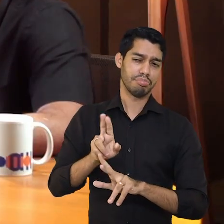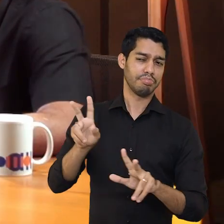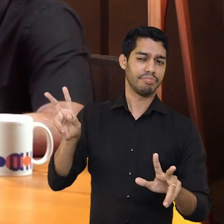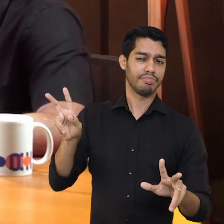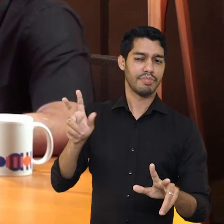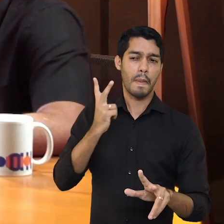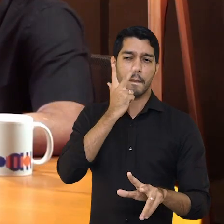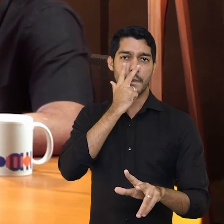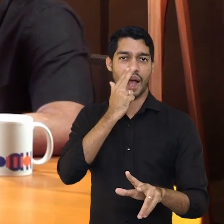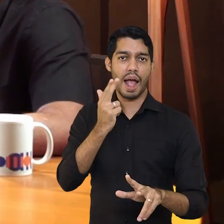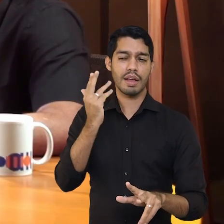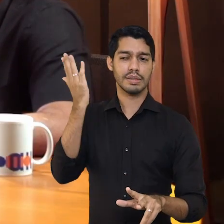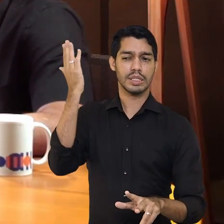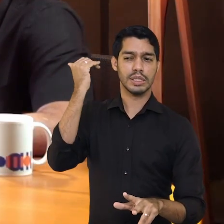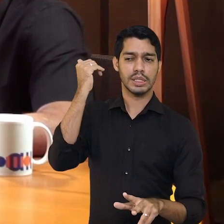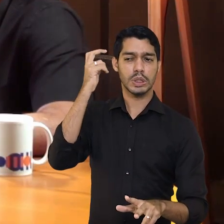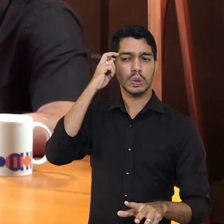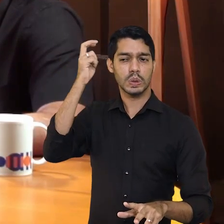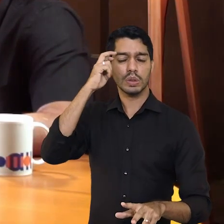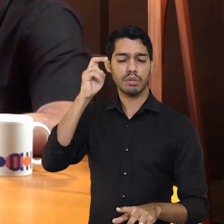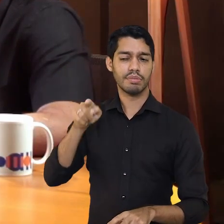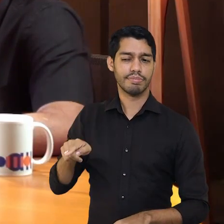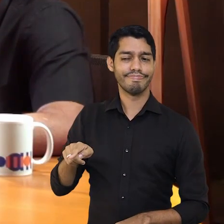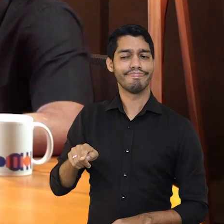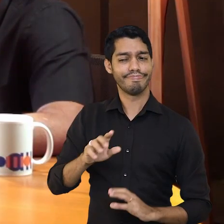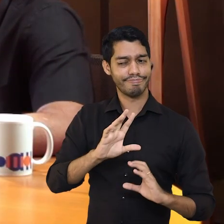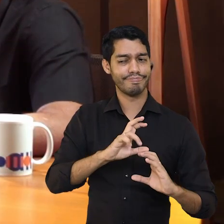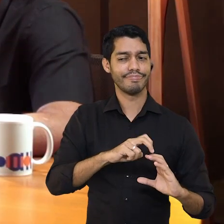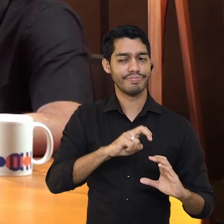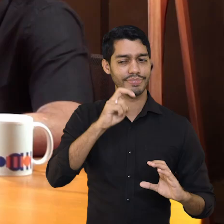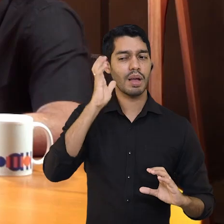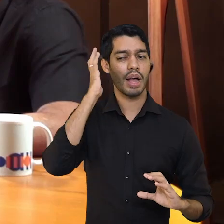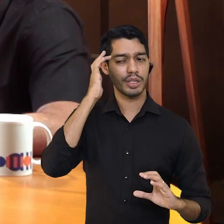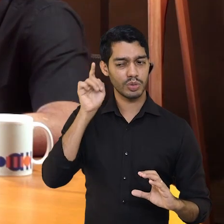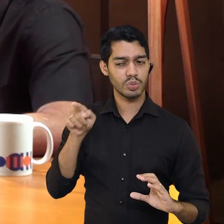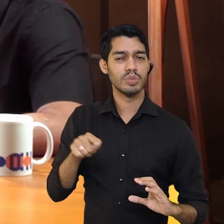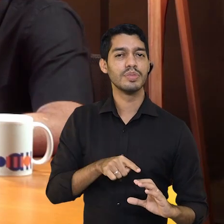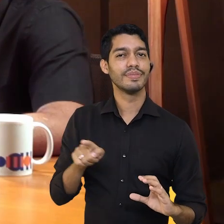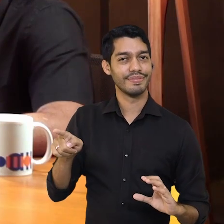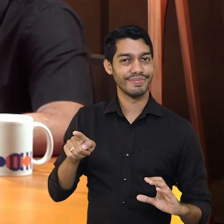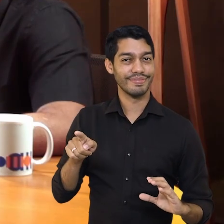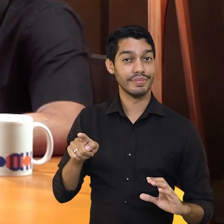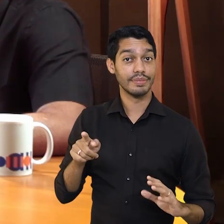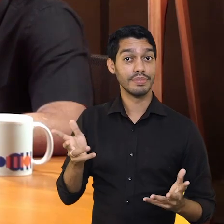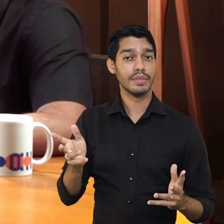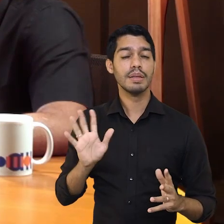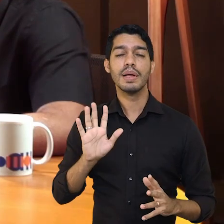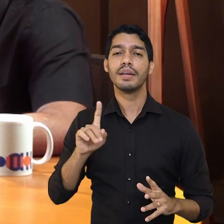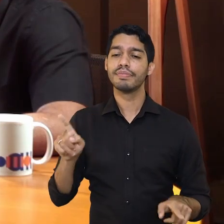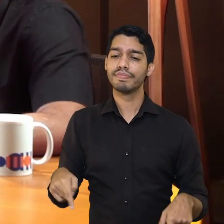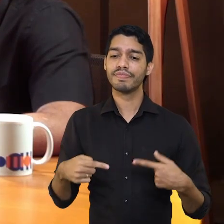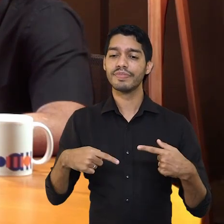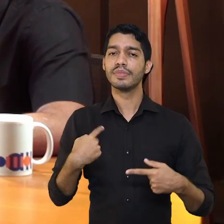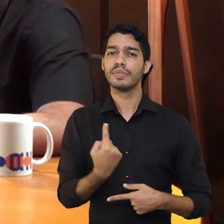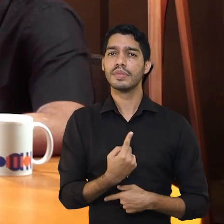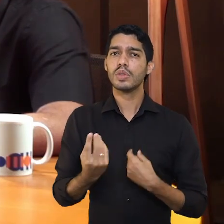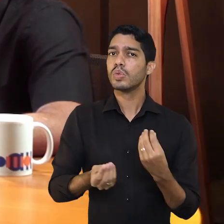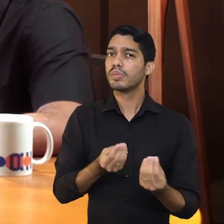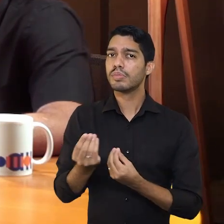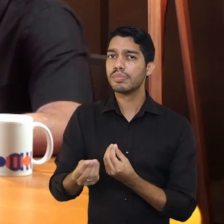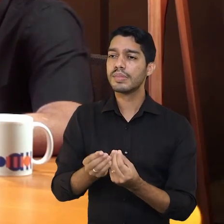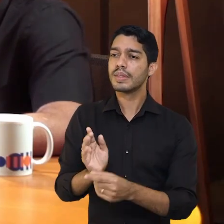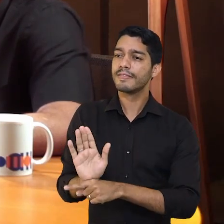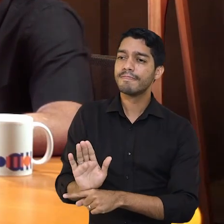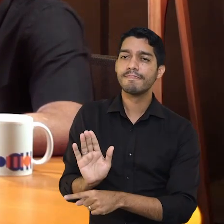isso aqui foi o chat que fez. Mas, para além disso, eu acho que tem um desafio da gente enquanto professor, que é como que a gente consegue instruir